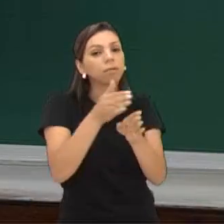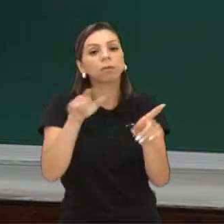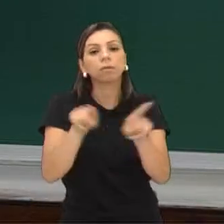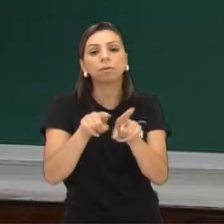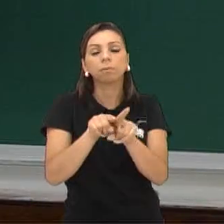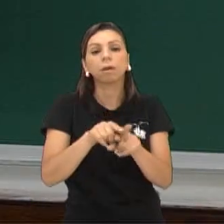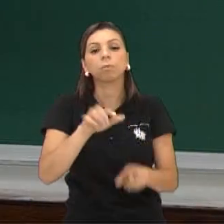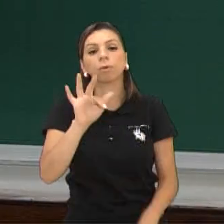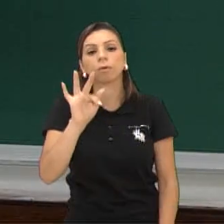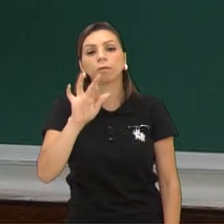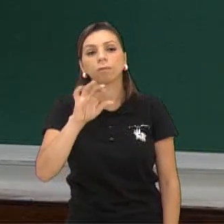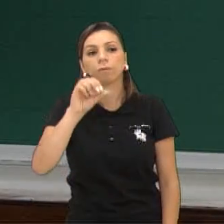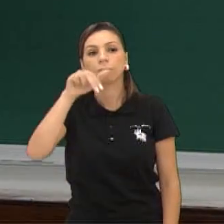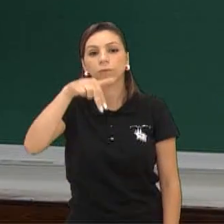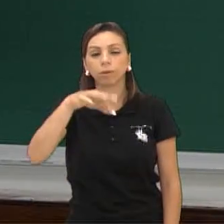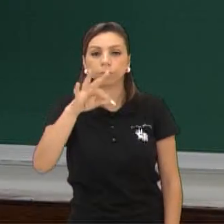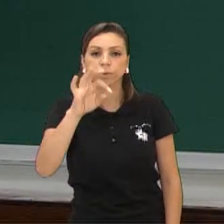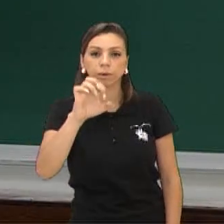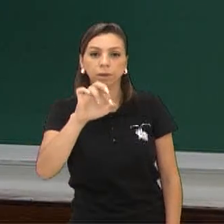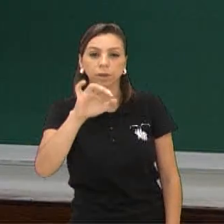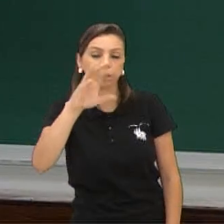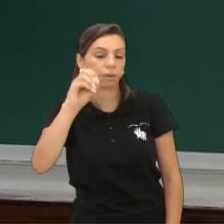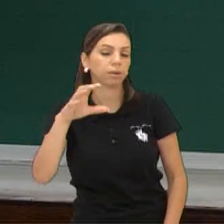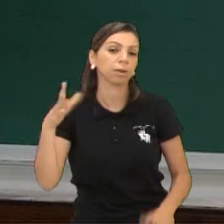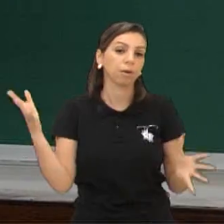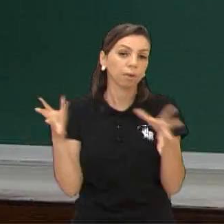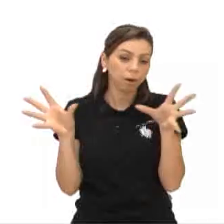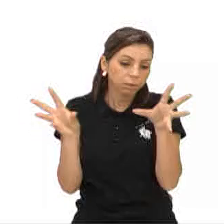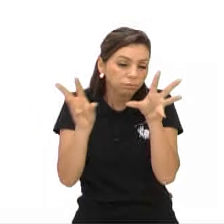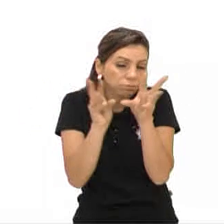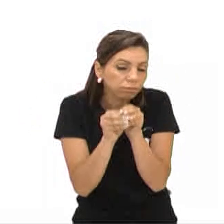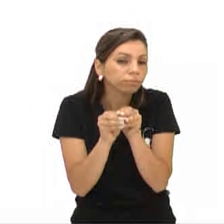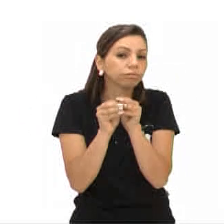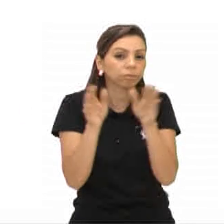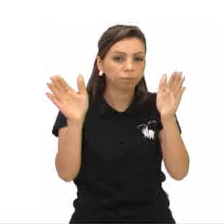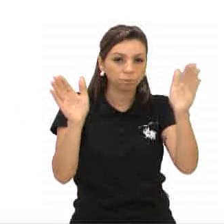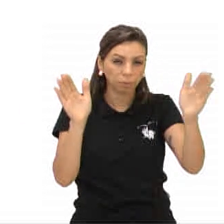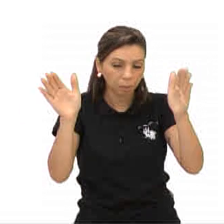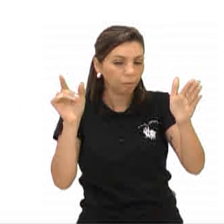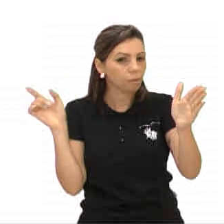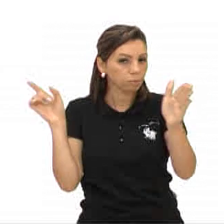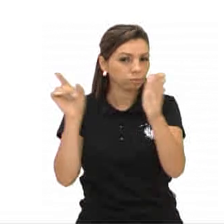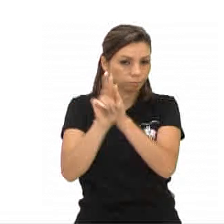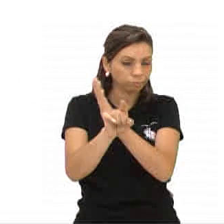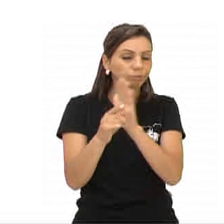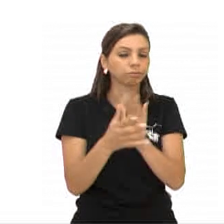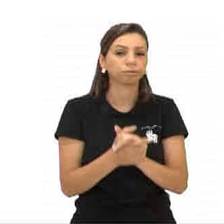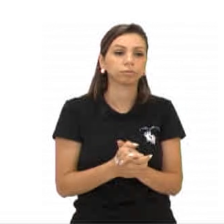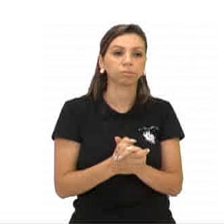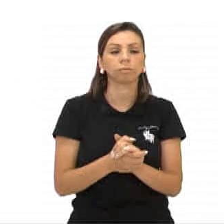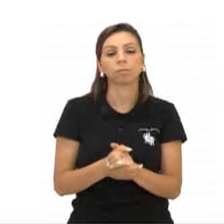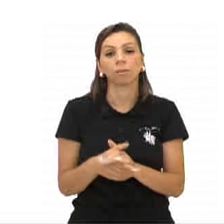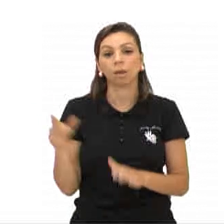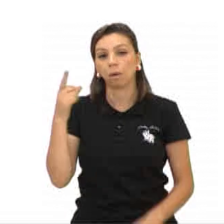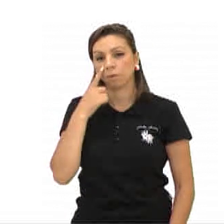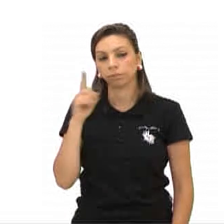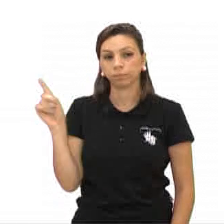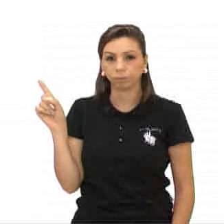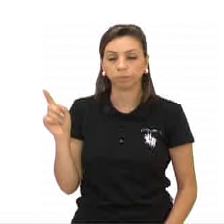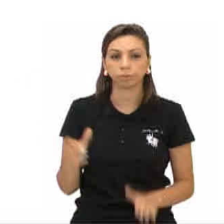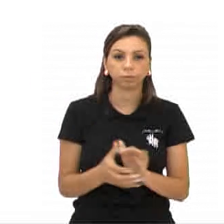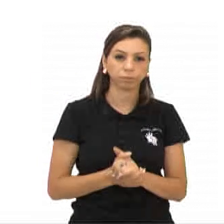fronteira. Agora, para fecharmos este período, vamos fazer um quiz. Nele, vocês verão o